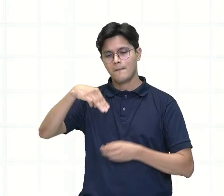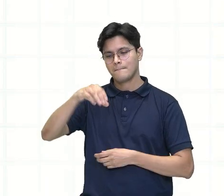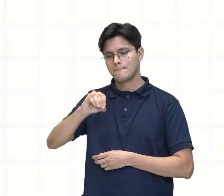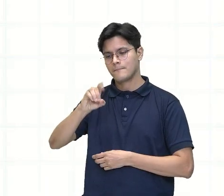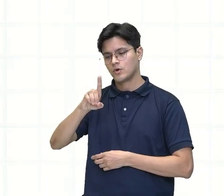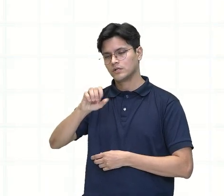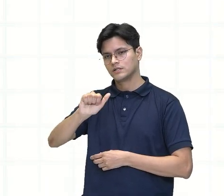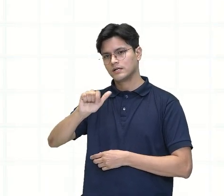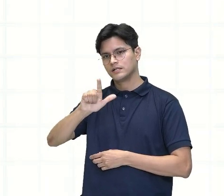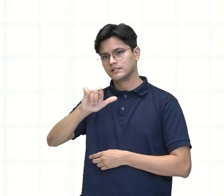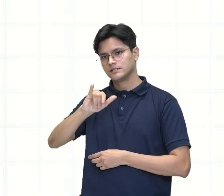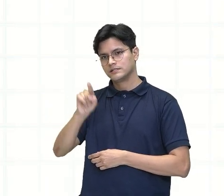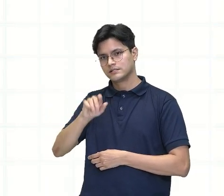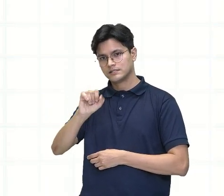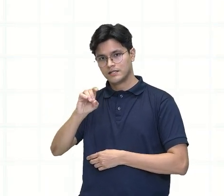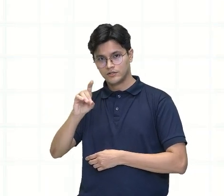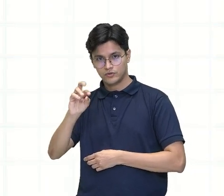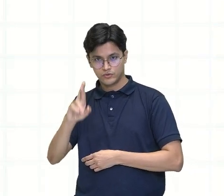dito ou vai...